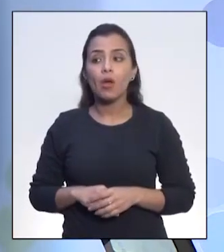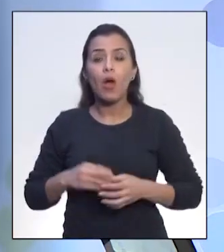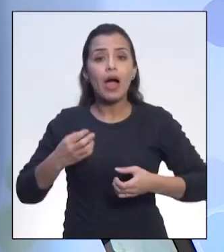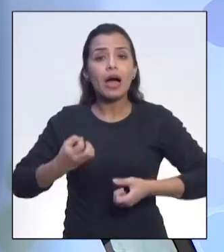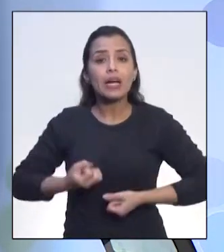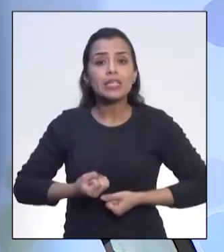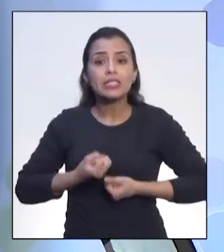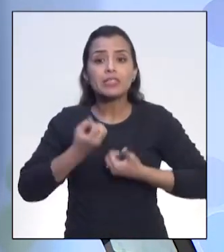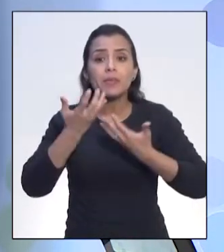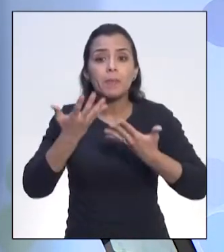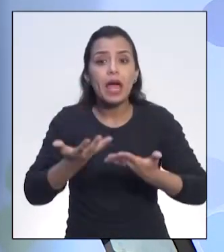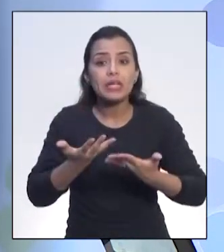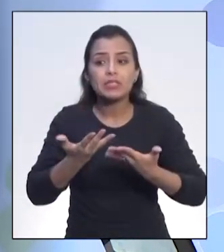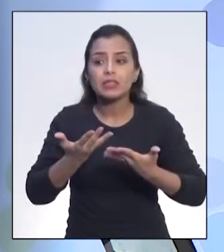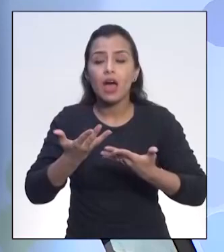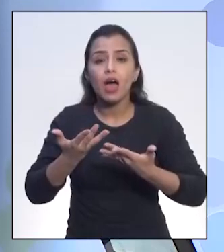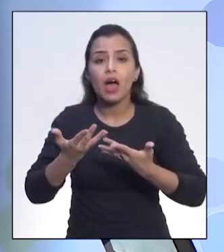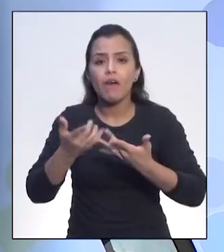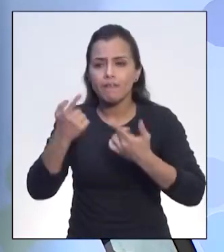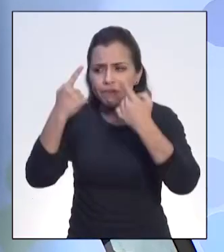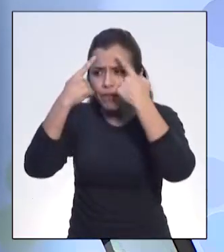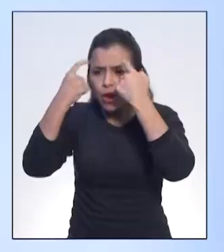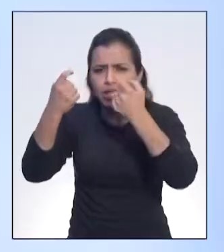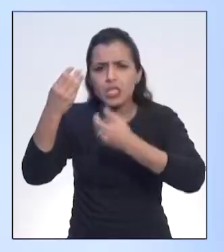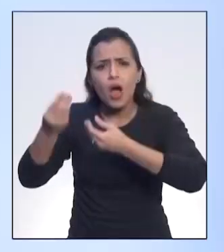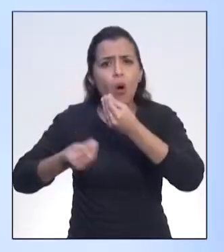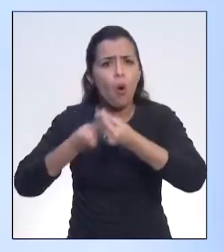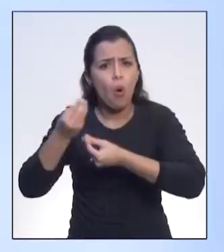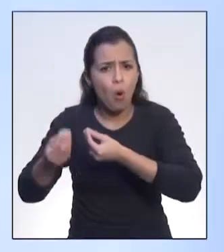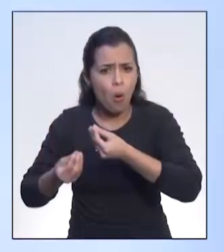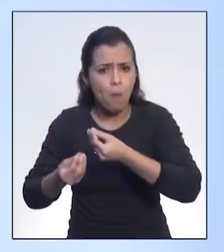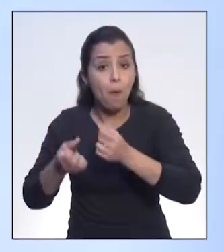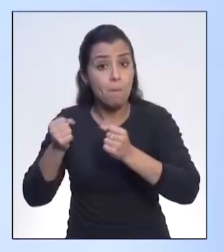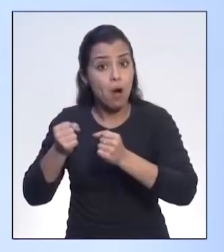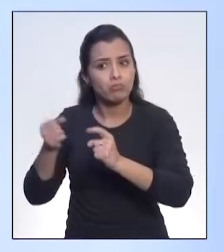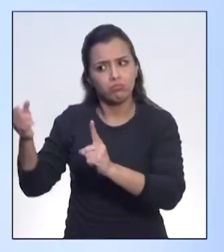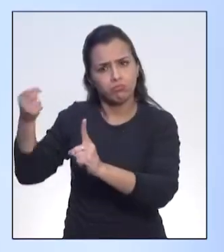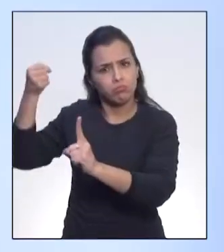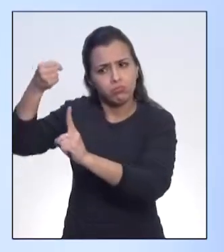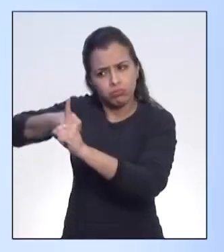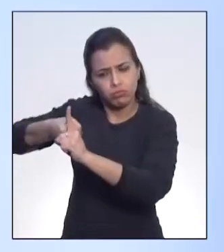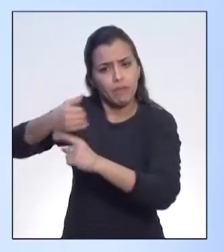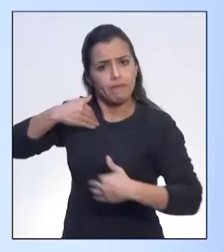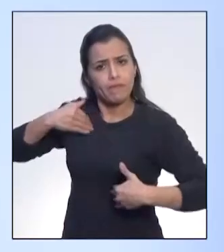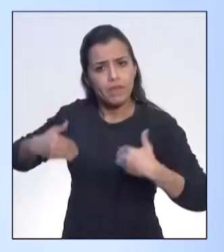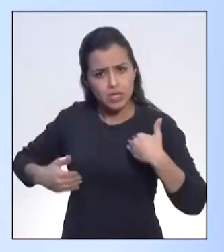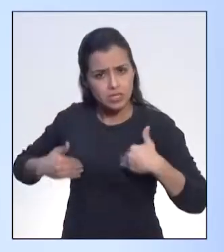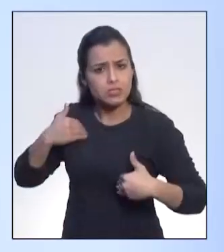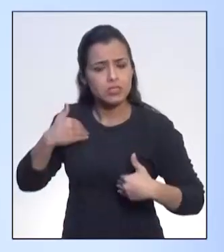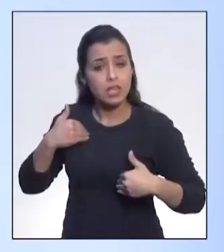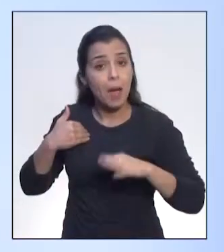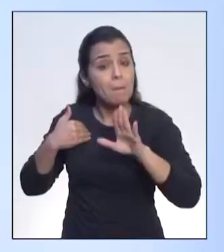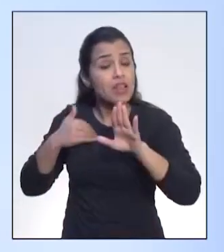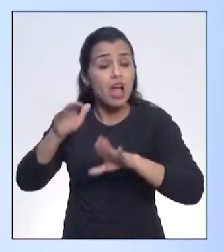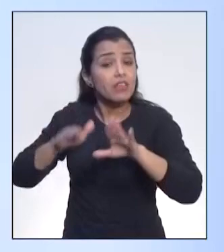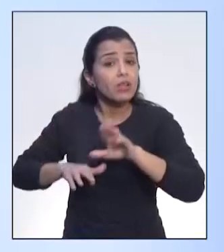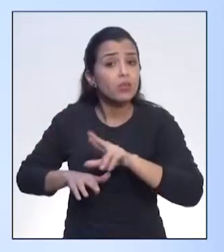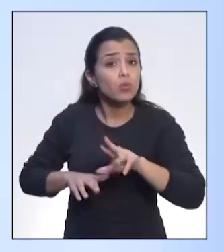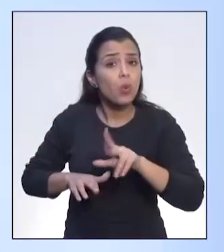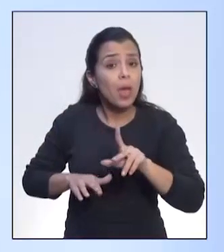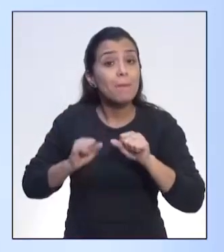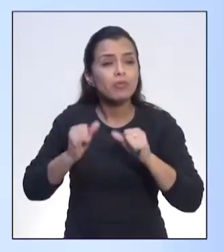estamos discutindo, estamos falando? Essas agressões elas podem ser físicas, mas não precisa ser física. Pode